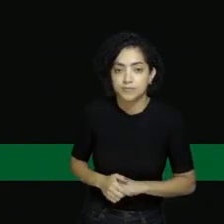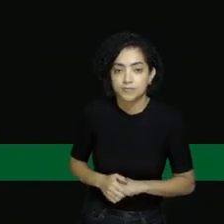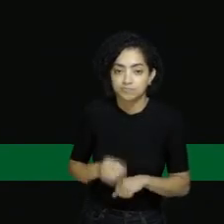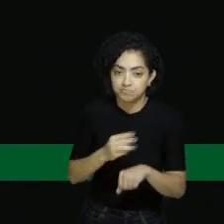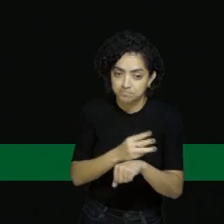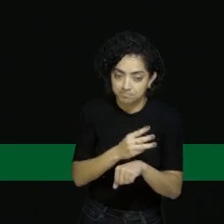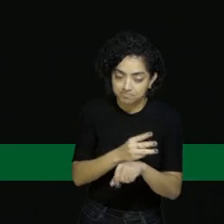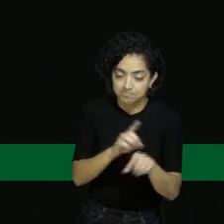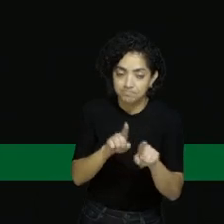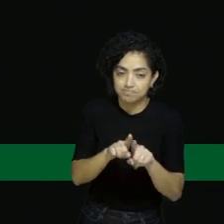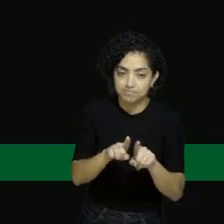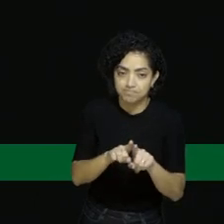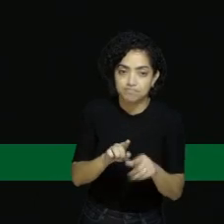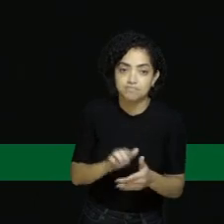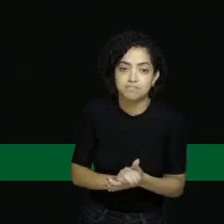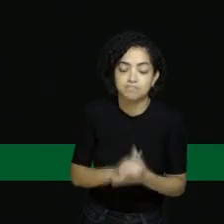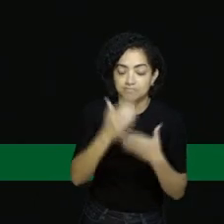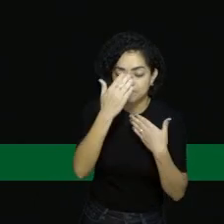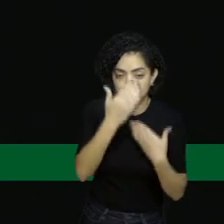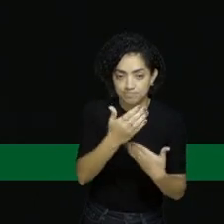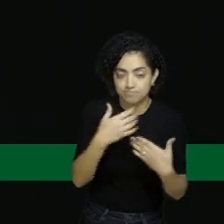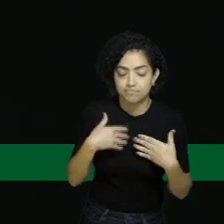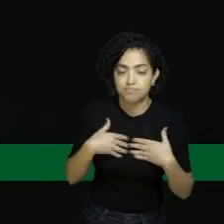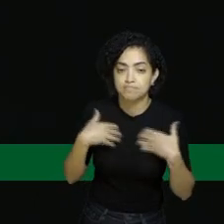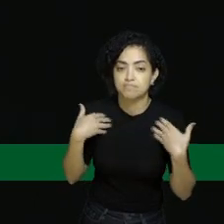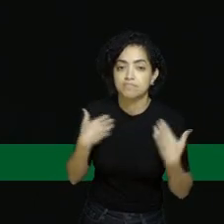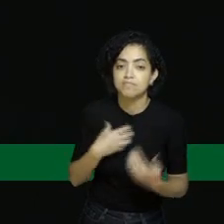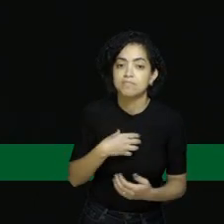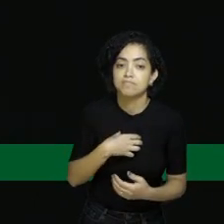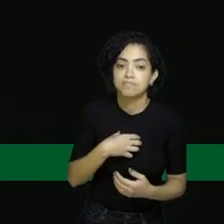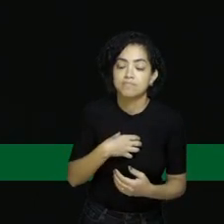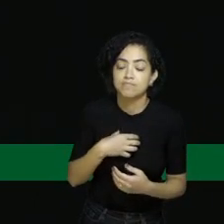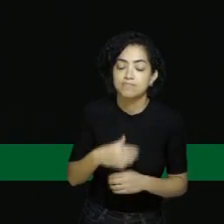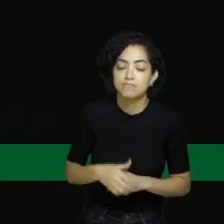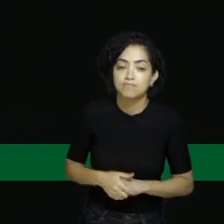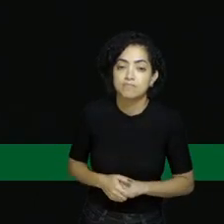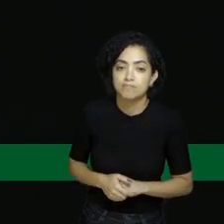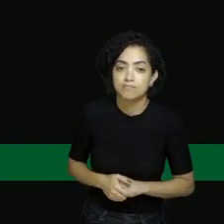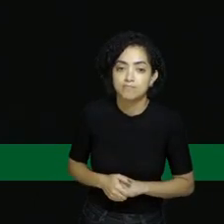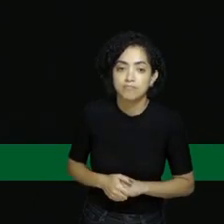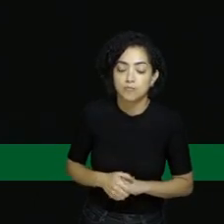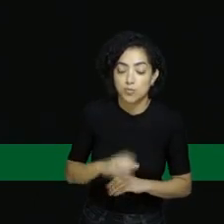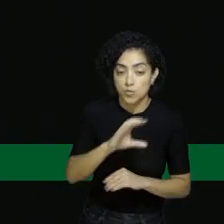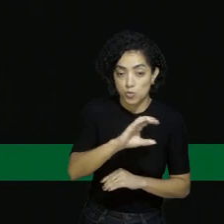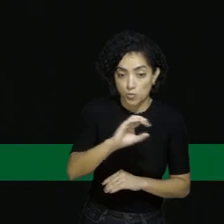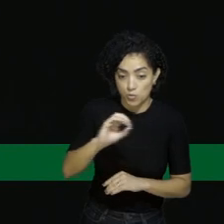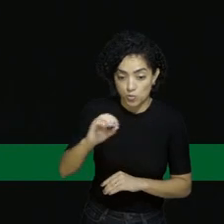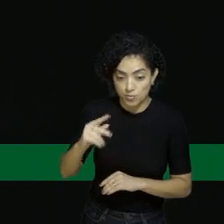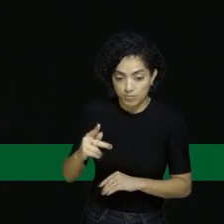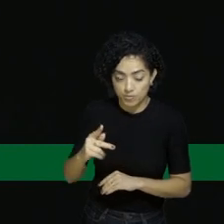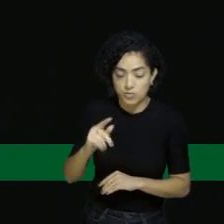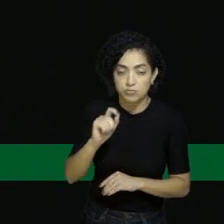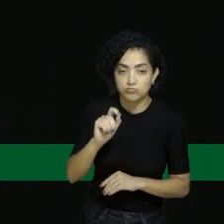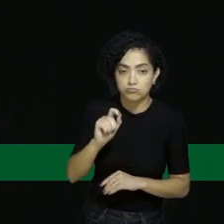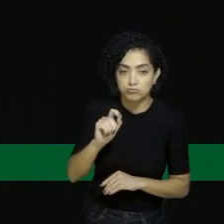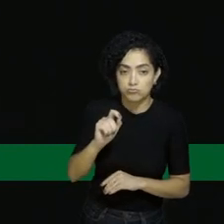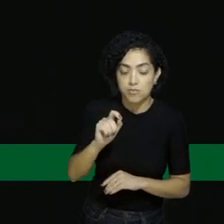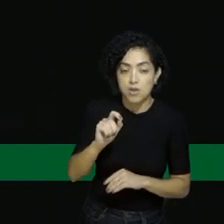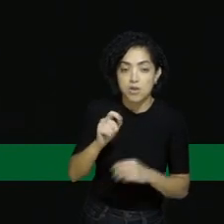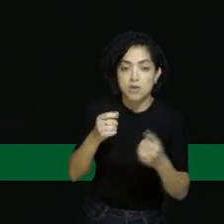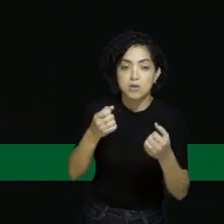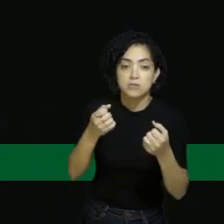Muito obrigado. Sentimos-nos honrados também. O cooperativismo, eu gostaria aqui de dizer